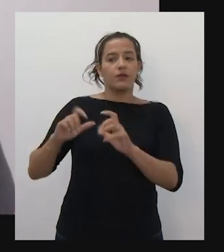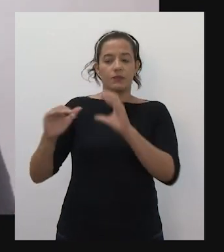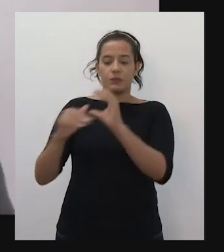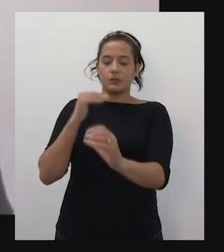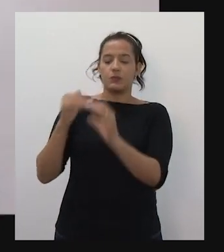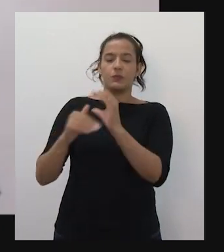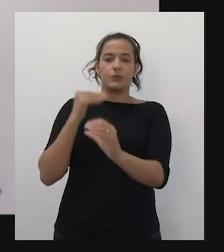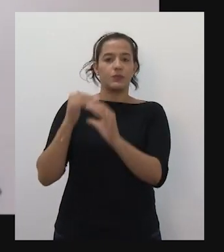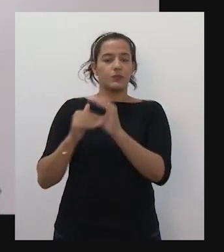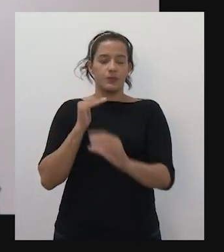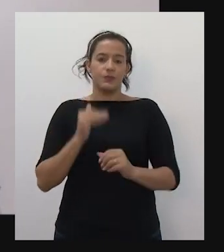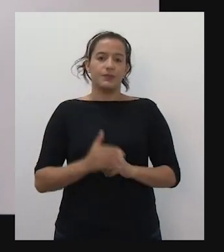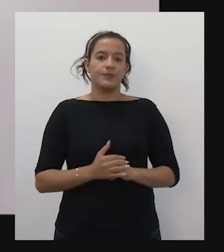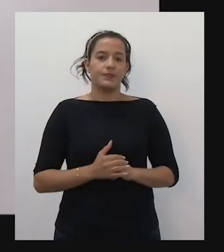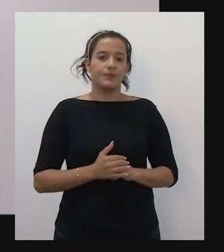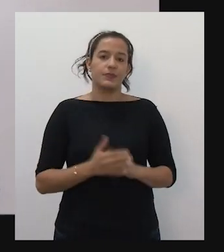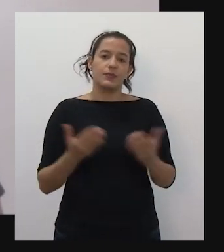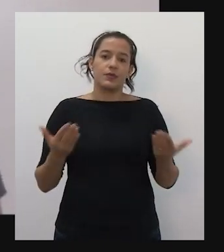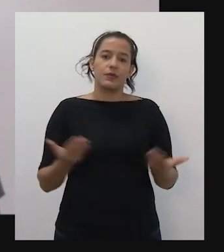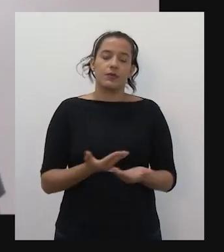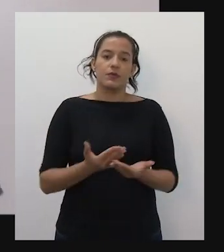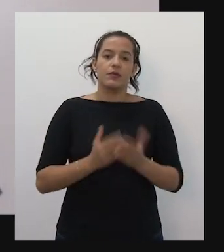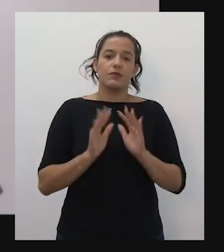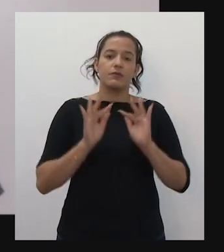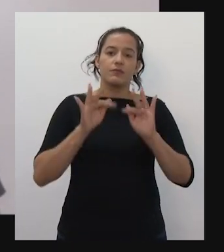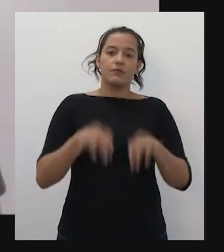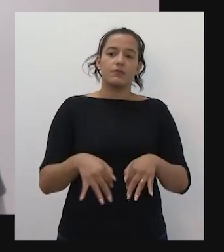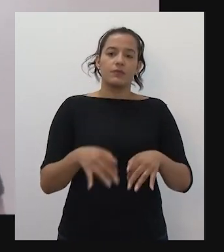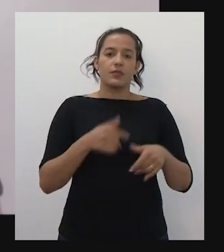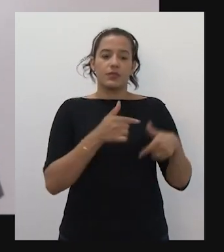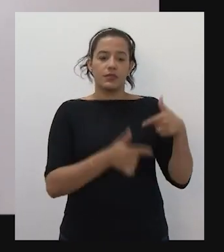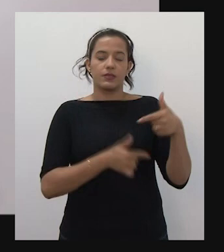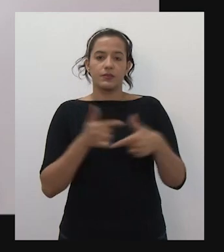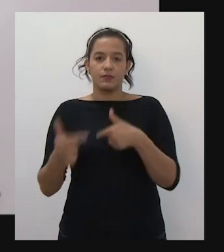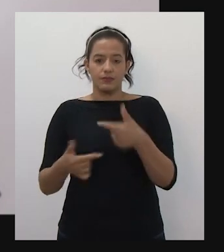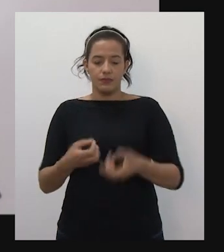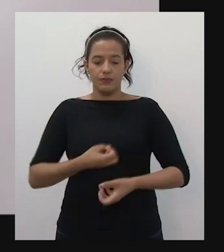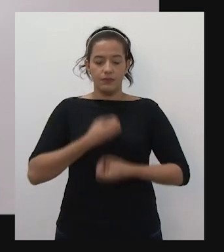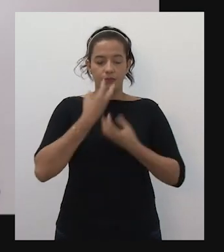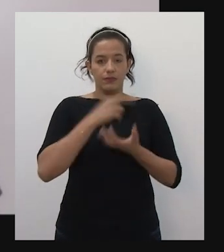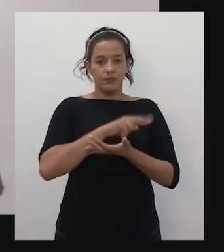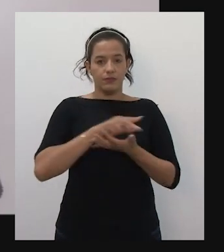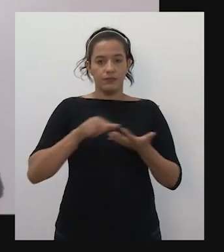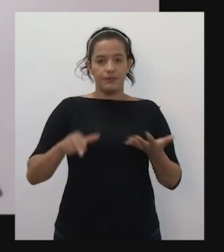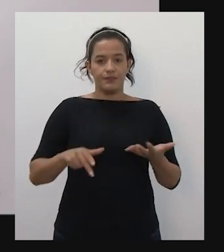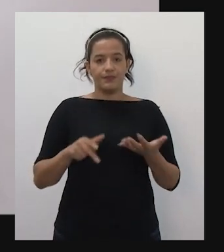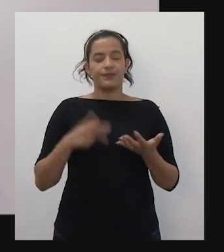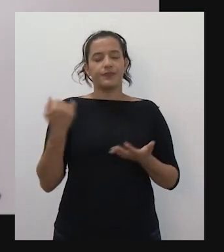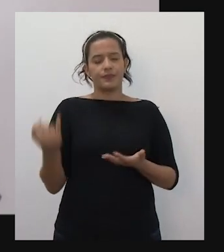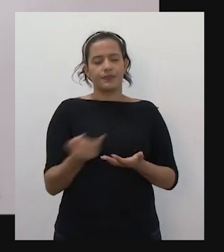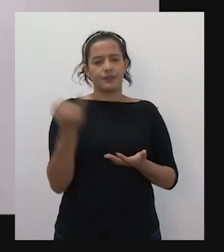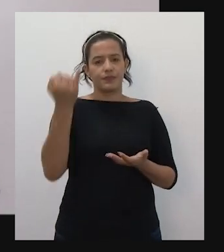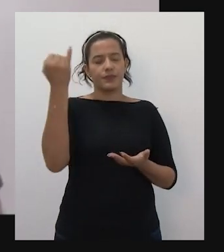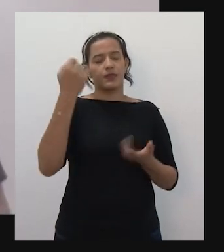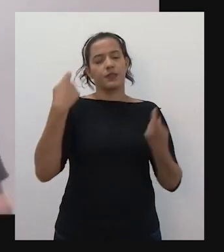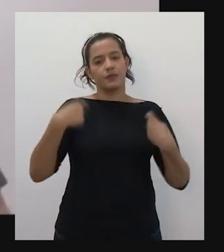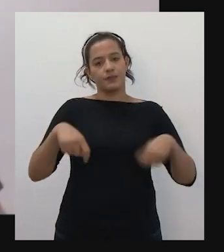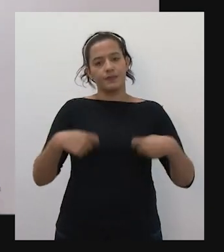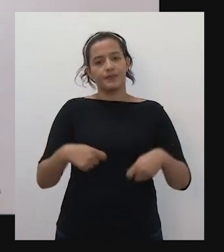dos alunos. Gostaria de finalizar dizendo que trabalhar com as competências socioemocionais são importantes e necessárias, principalmente